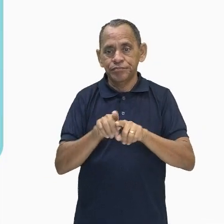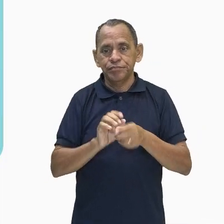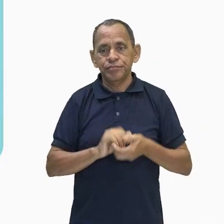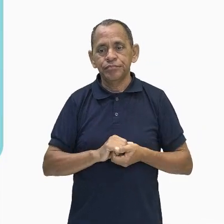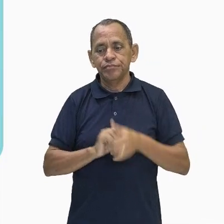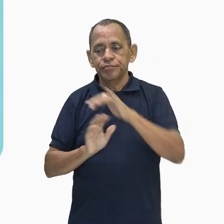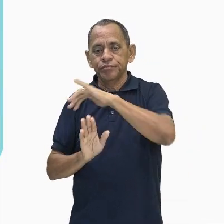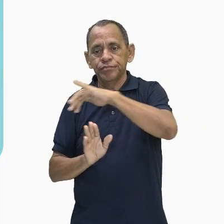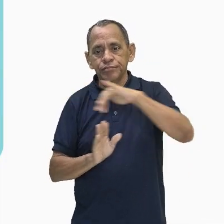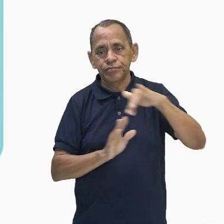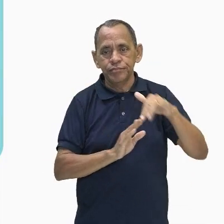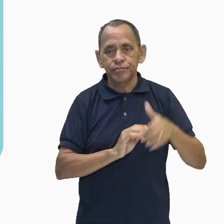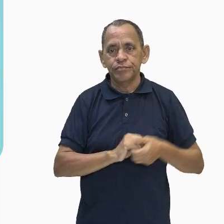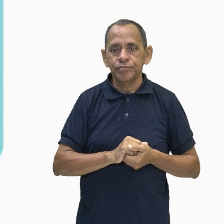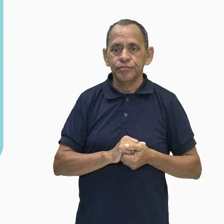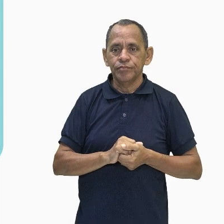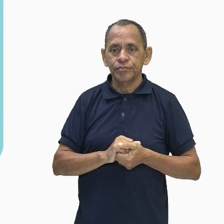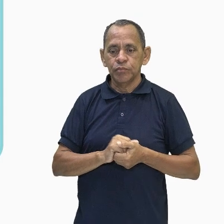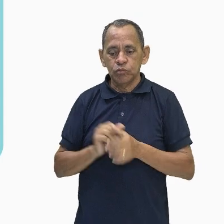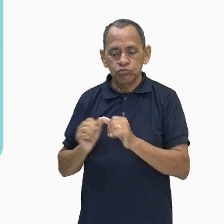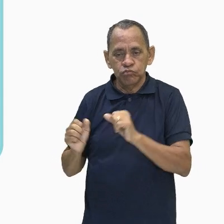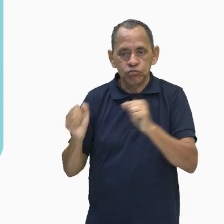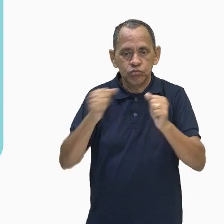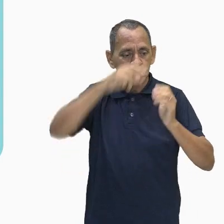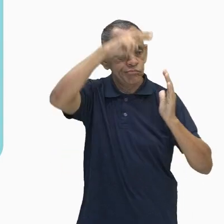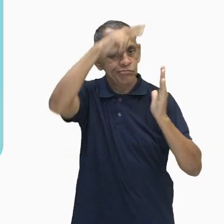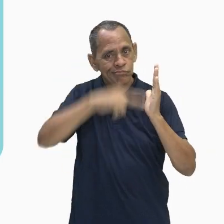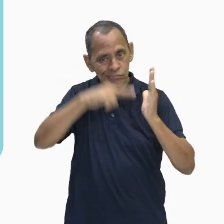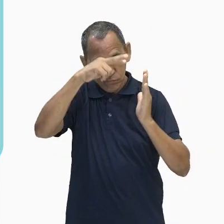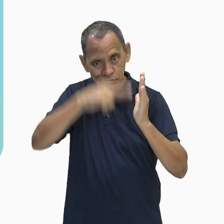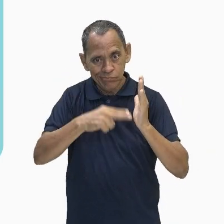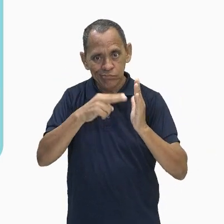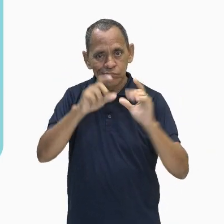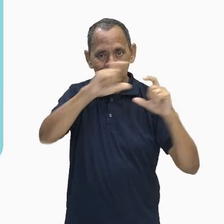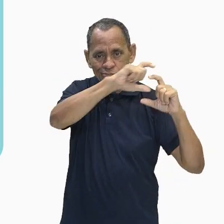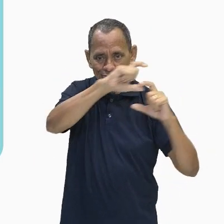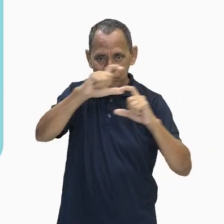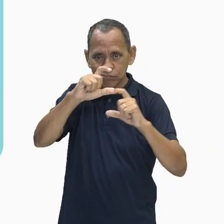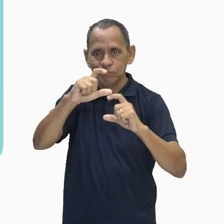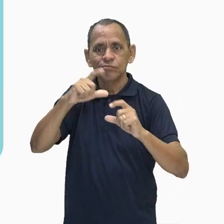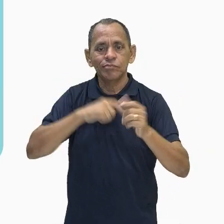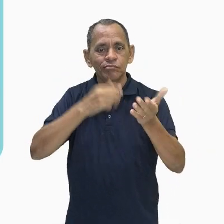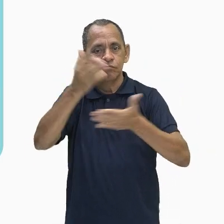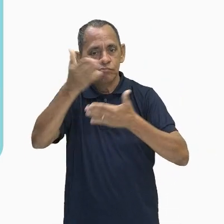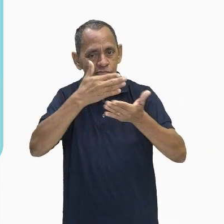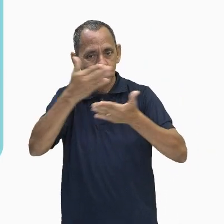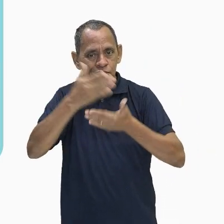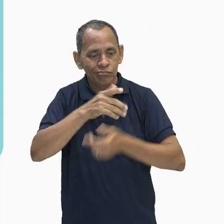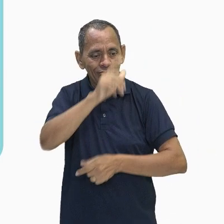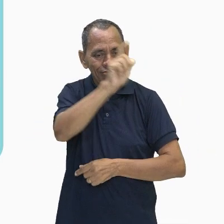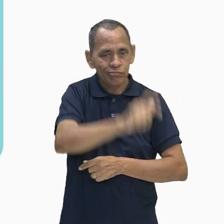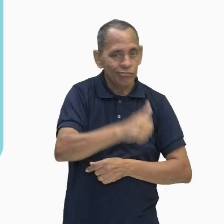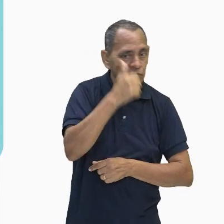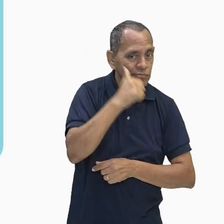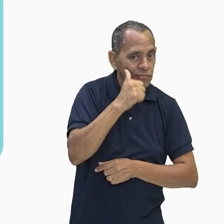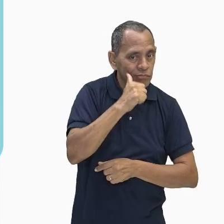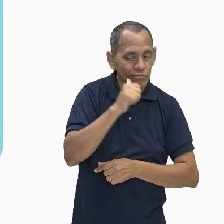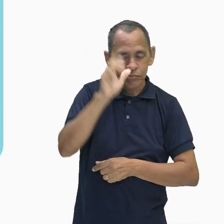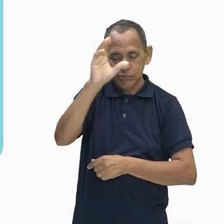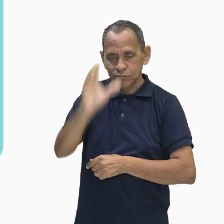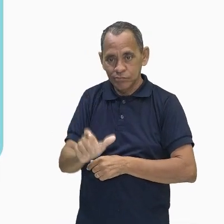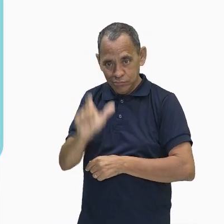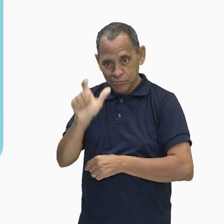da tirinha, o poder da leitura. E aqui a gente tem uma interação entre mãe e filho. Observem que temos